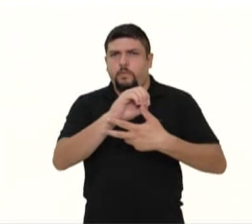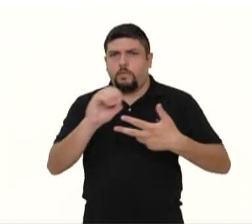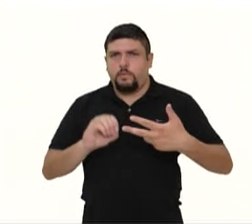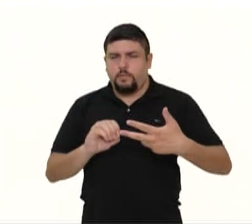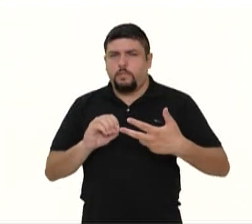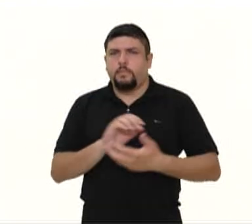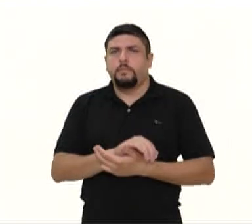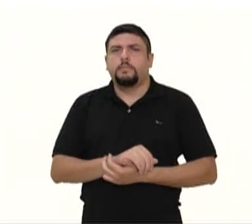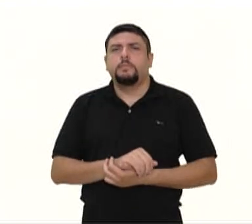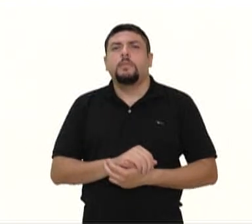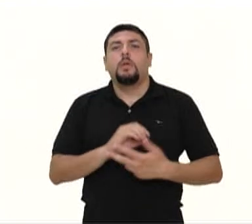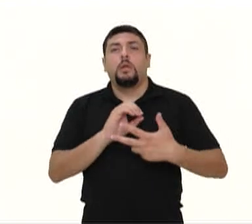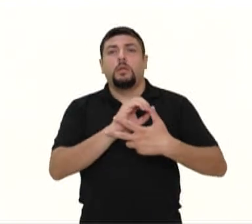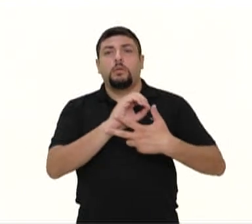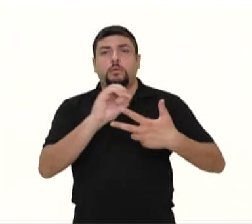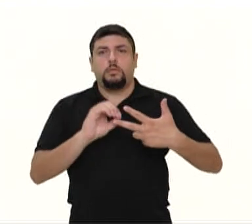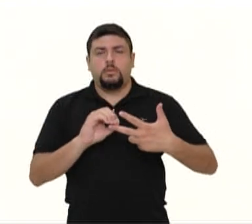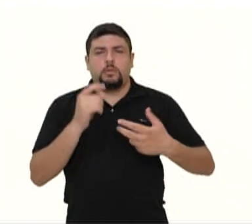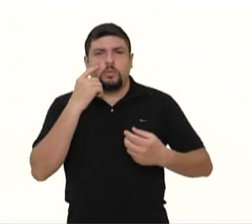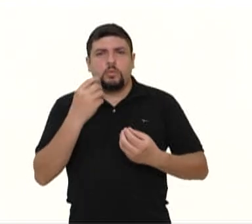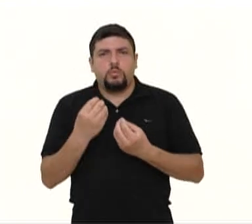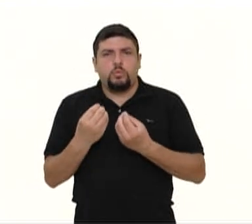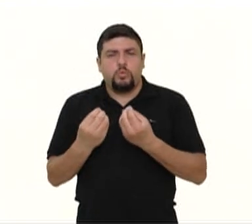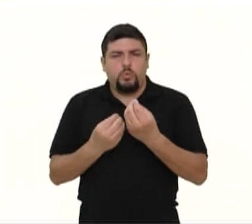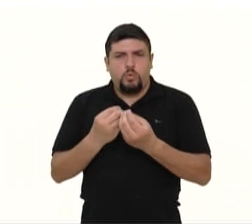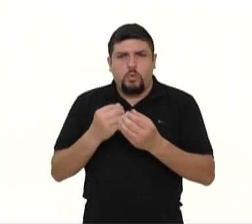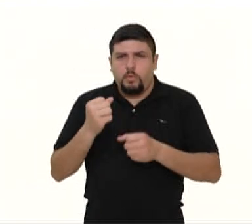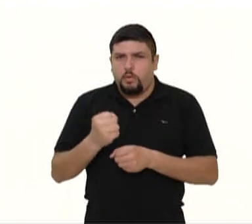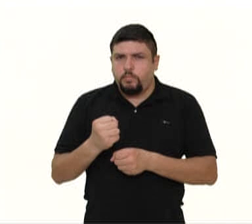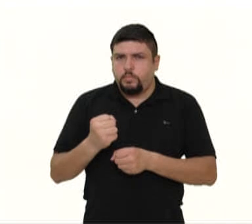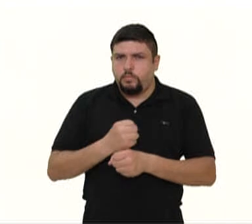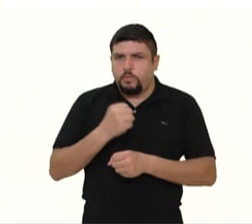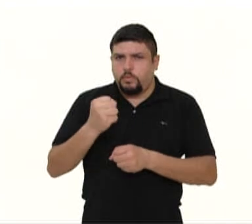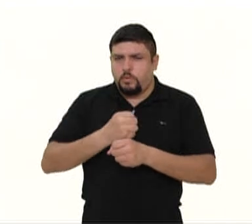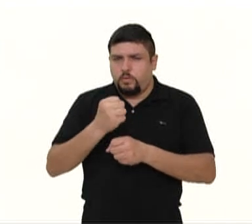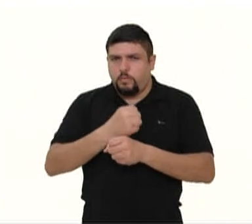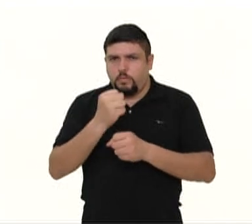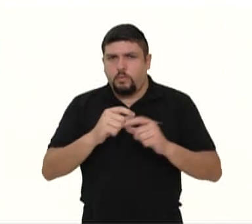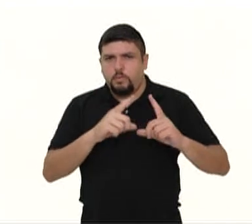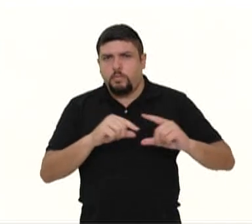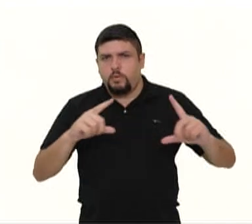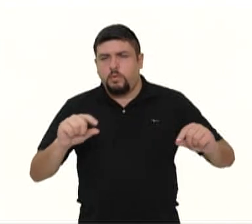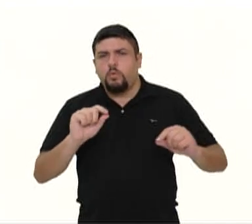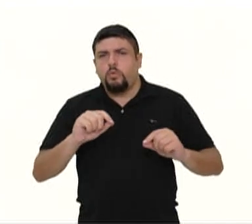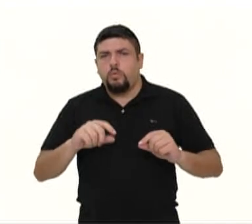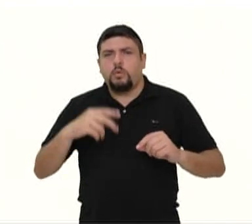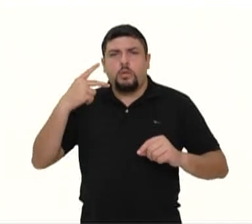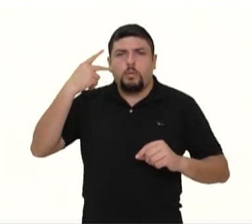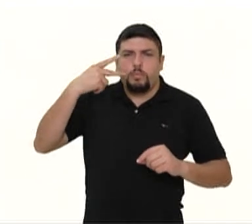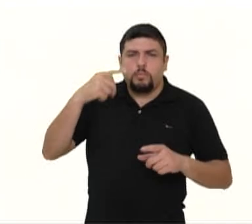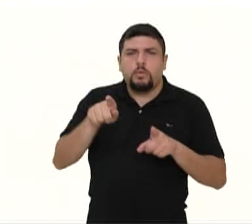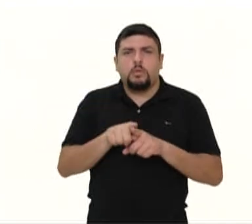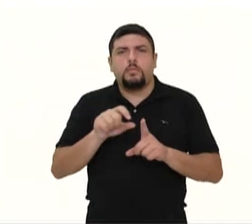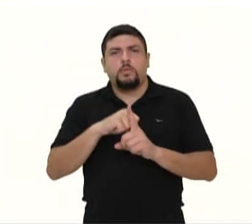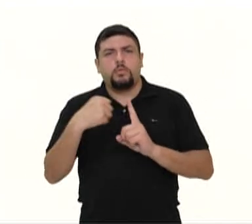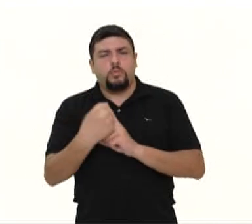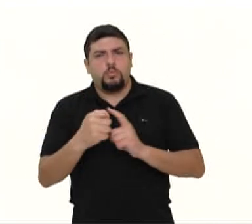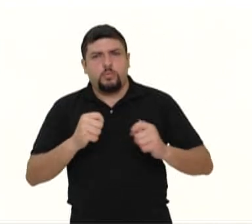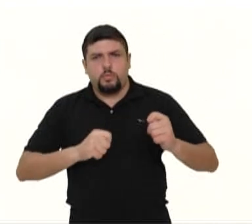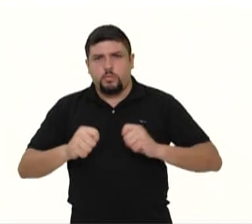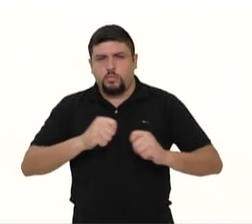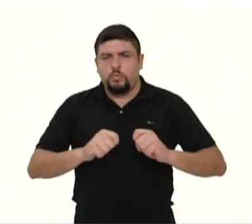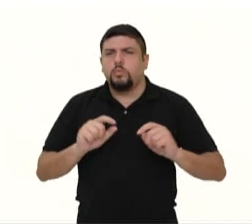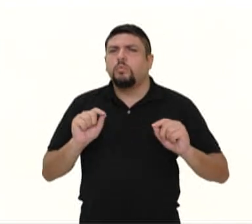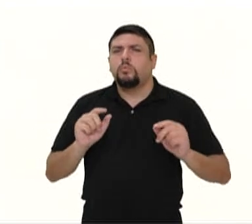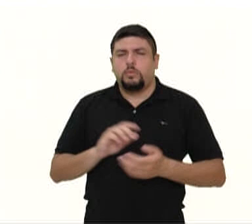No texto, a narrativa produzida sobre a construção de Brasília articula os elementos políticos e socioeconômicos indicados, respectivamente,